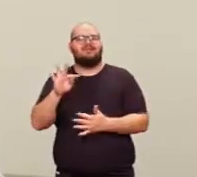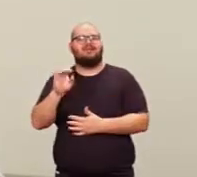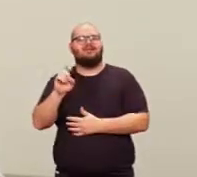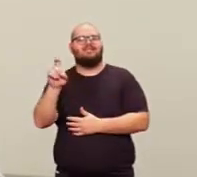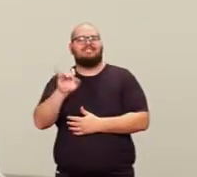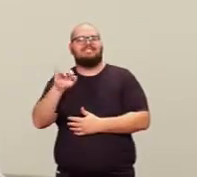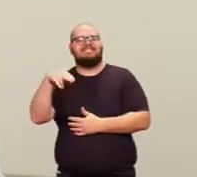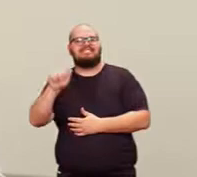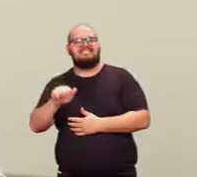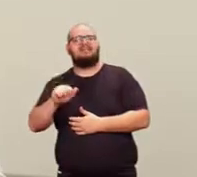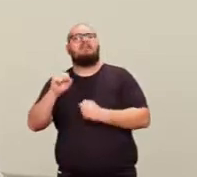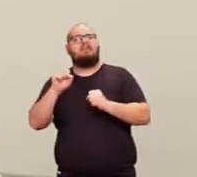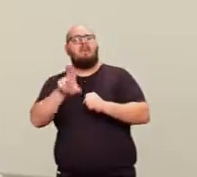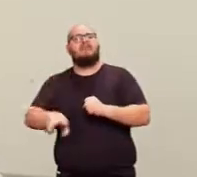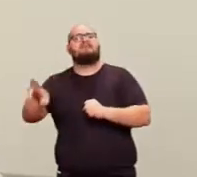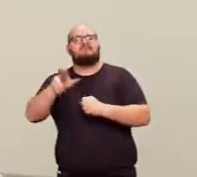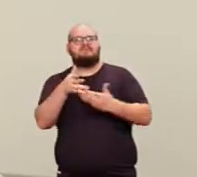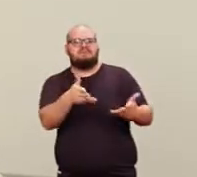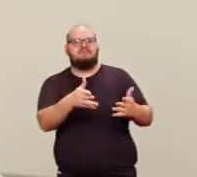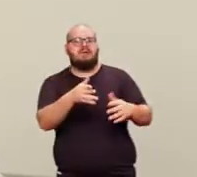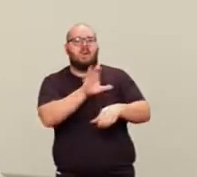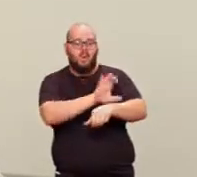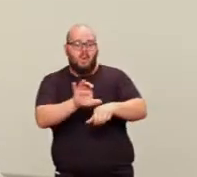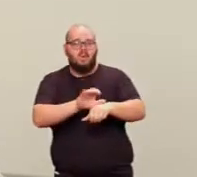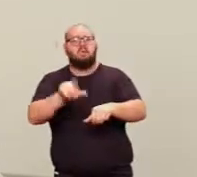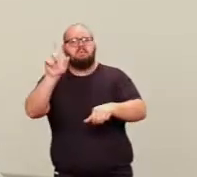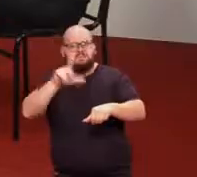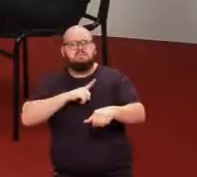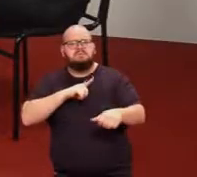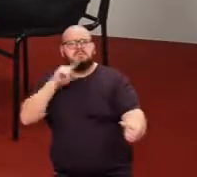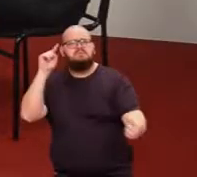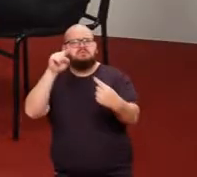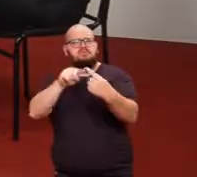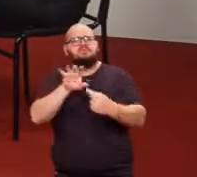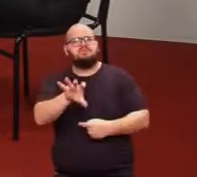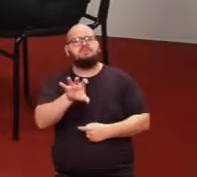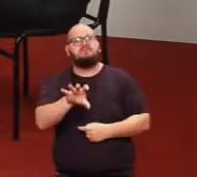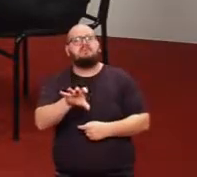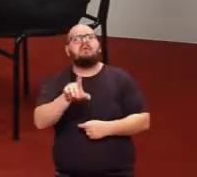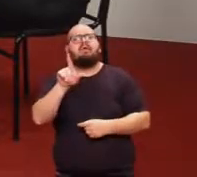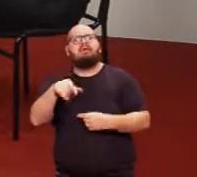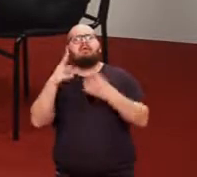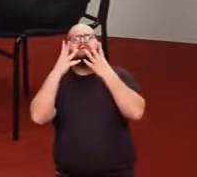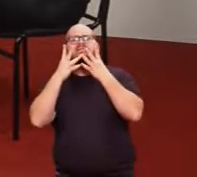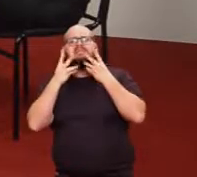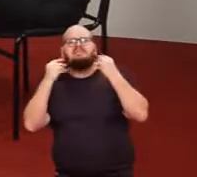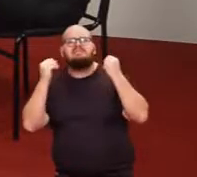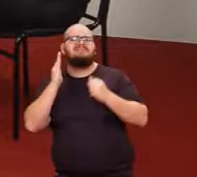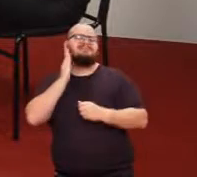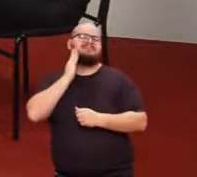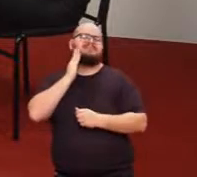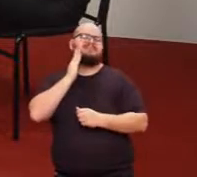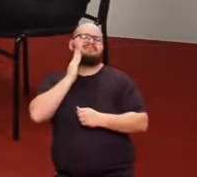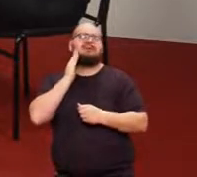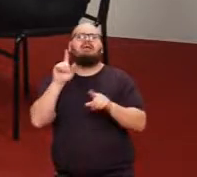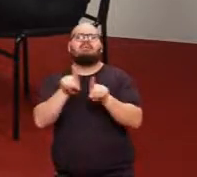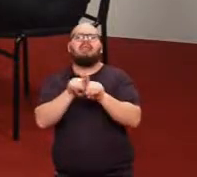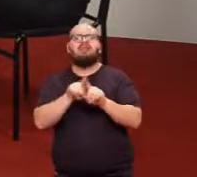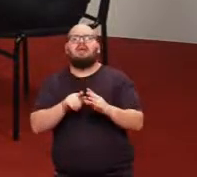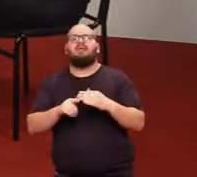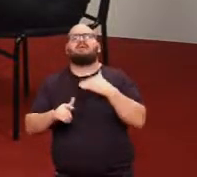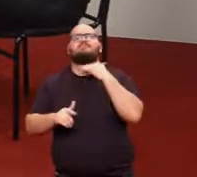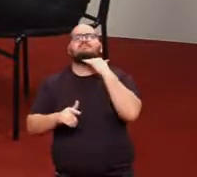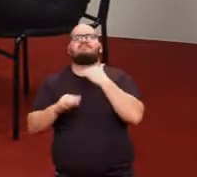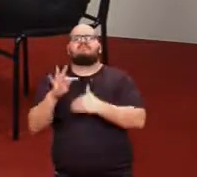pode ser utilizada, e a gente utiliza no nosso curso, para minimizar esse apertamento, principalmente do músculo masseter e